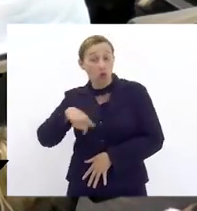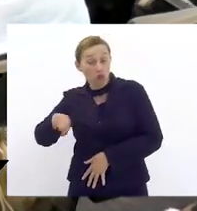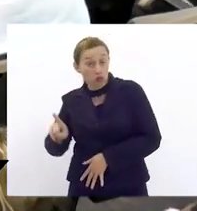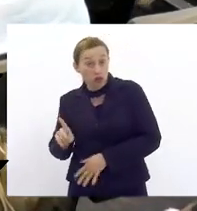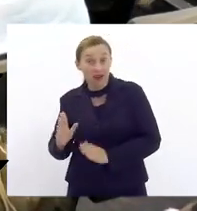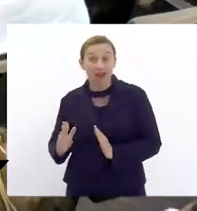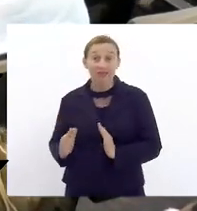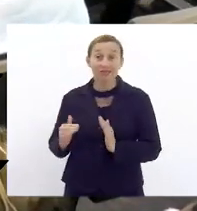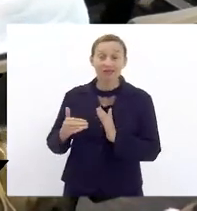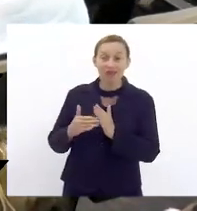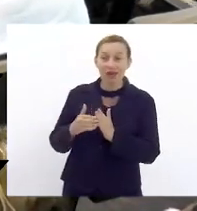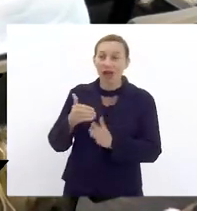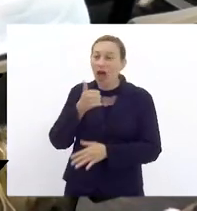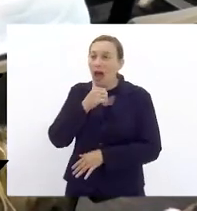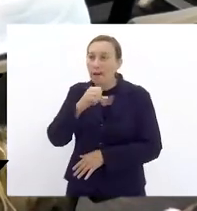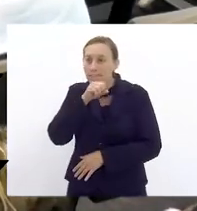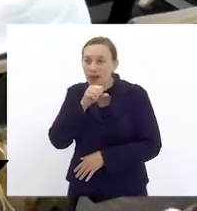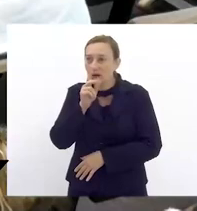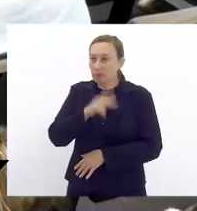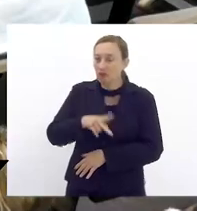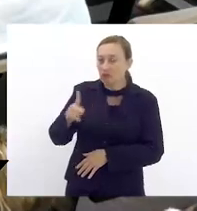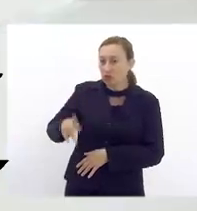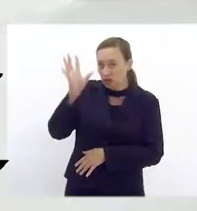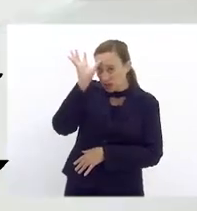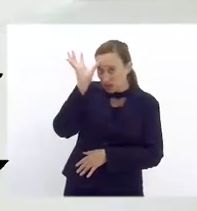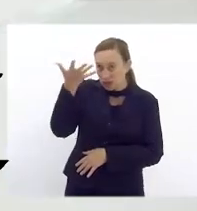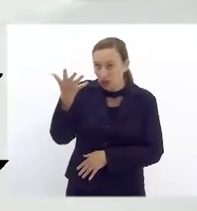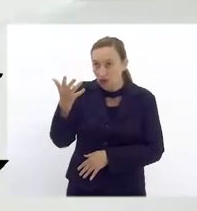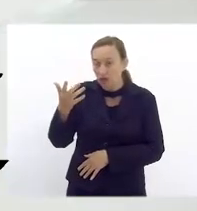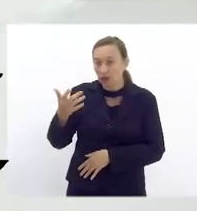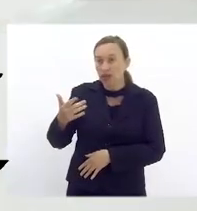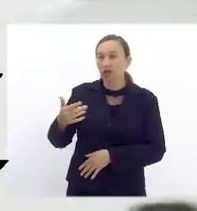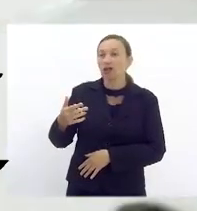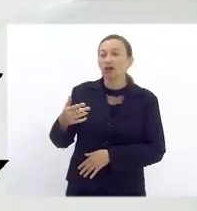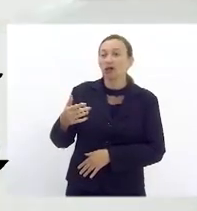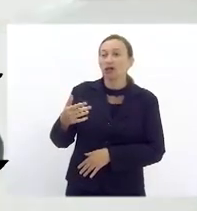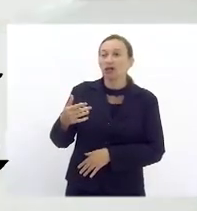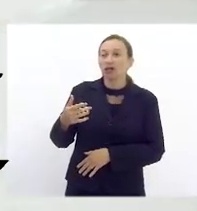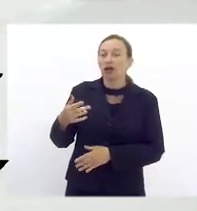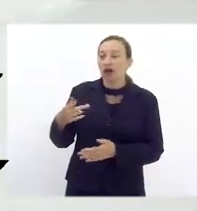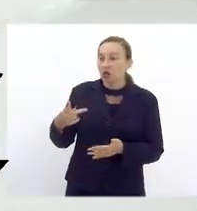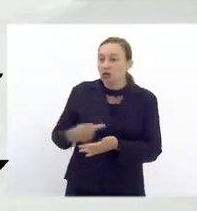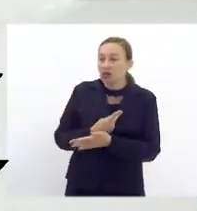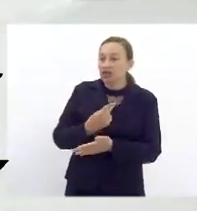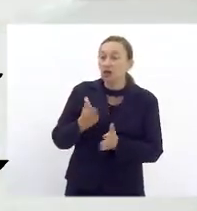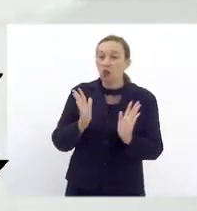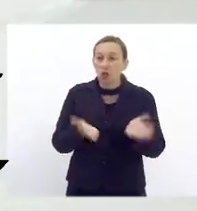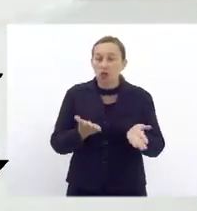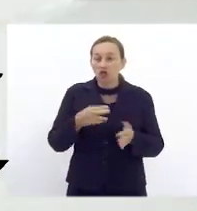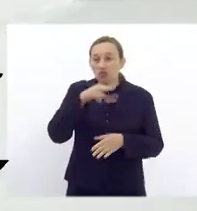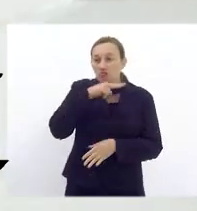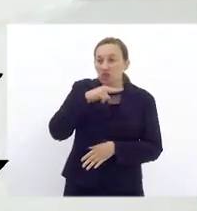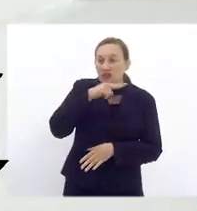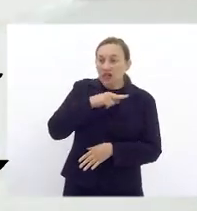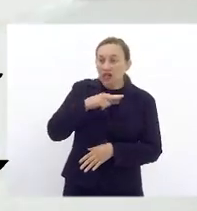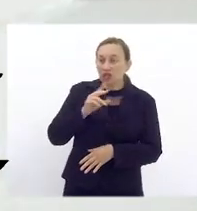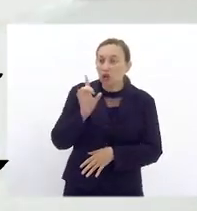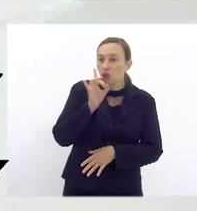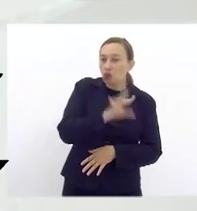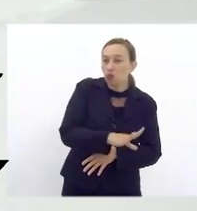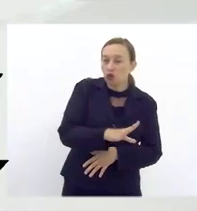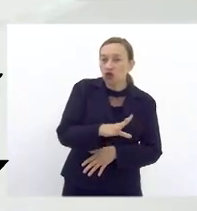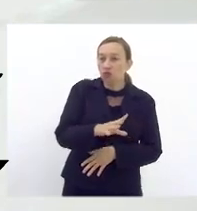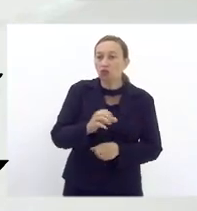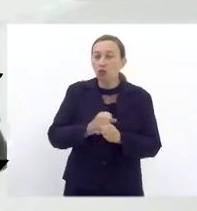até a mãe a professora que resolve e isso vem a minha neta hoje tá fazendo o último ano de